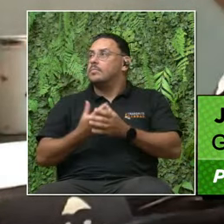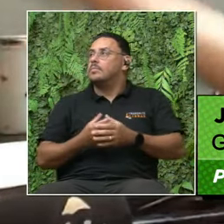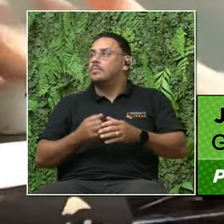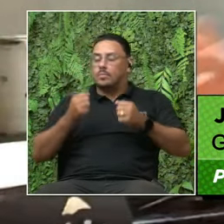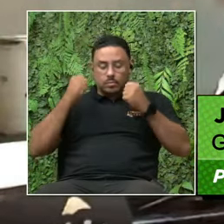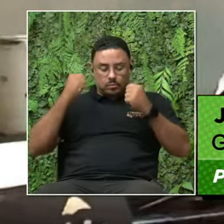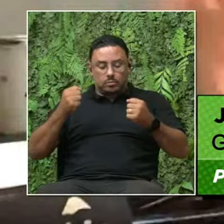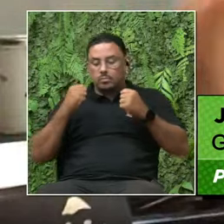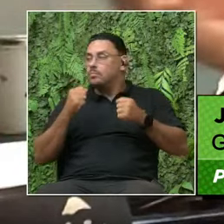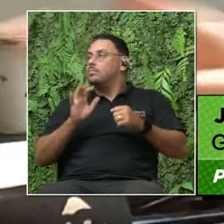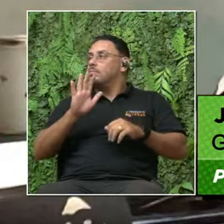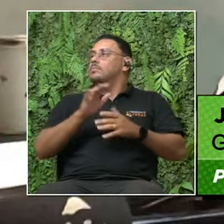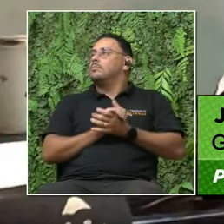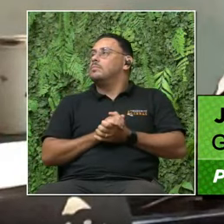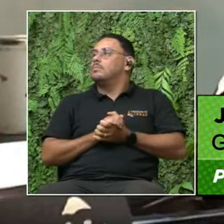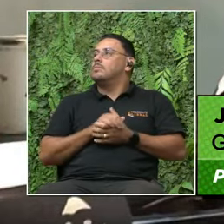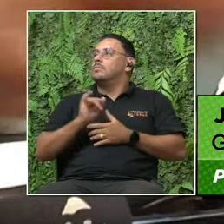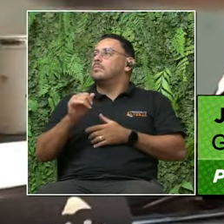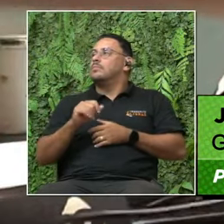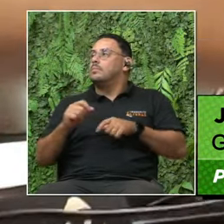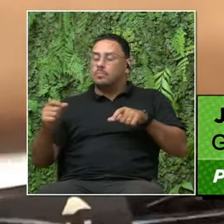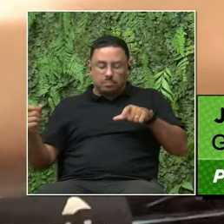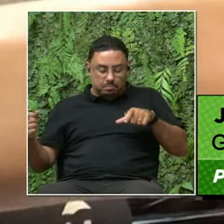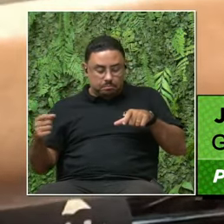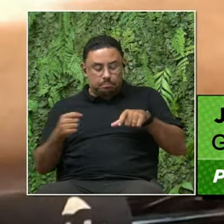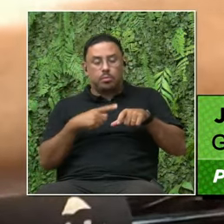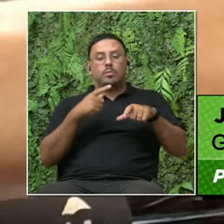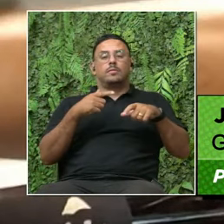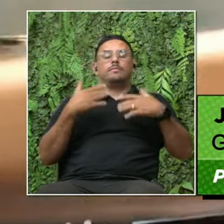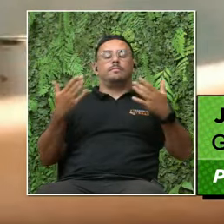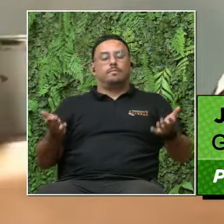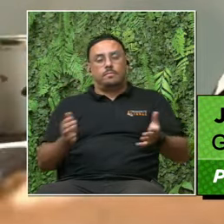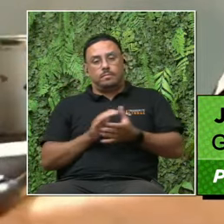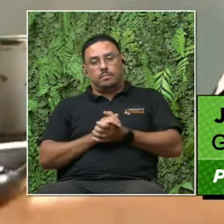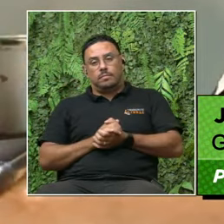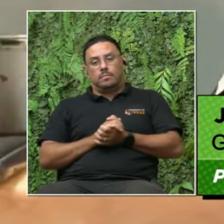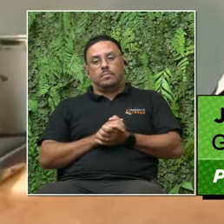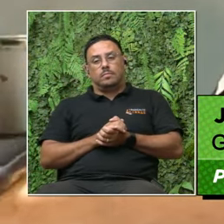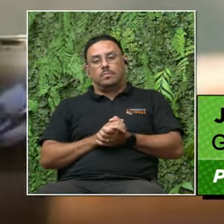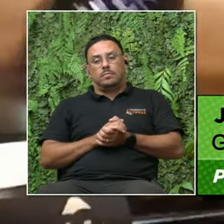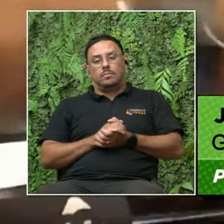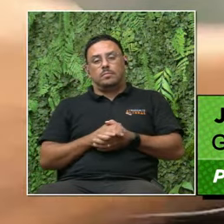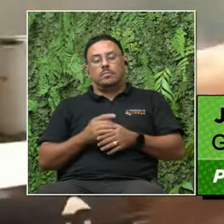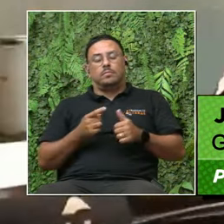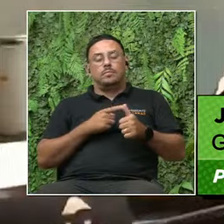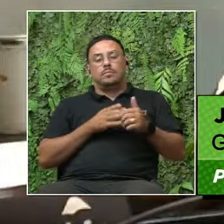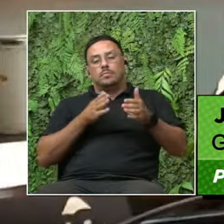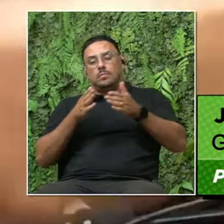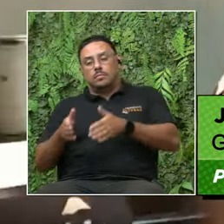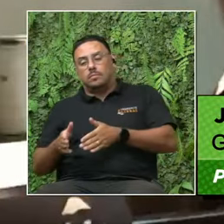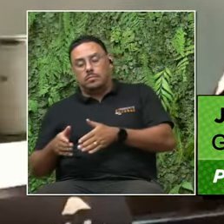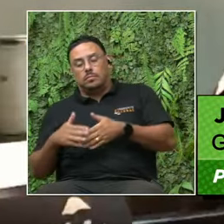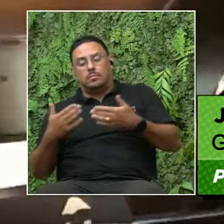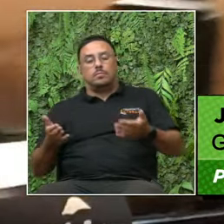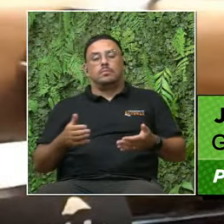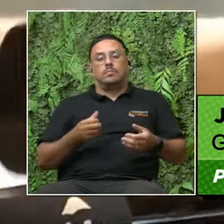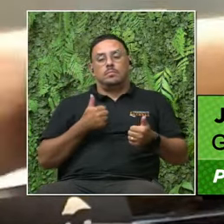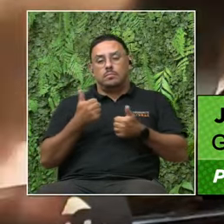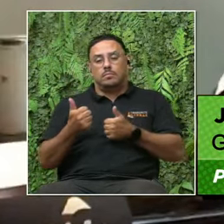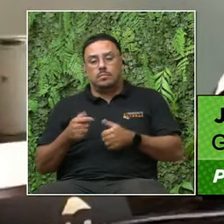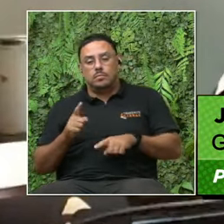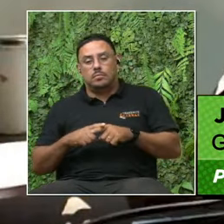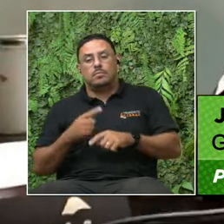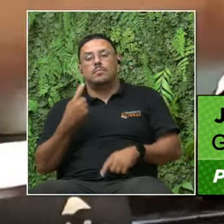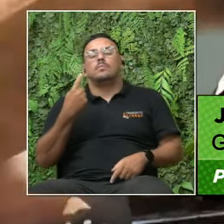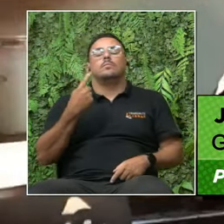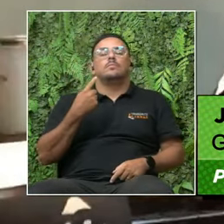Cruzeiro tava cantando empurrando e tudo mas se mete um Gol aqui no primeiro tempo acabava você já vai pro intervalo ganhando o jogo e tal pô e aí a tem mais